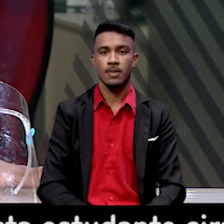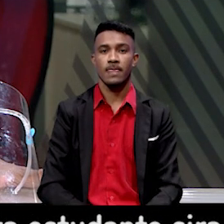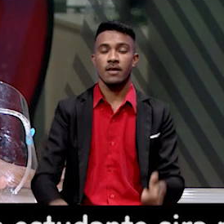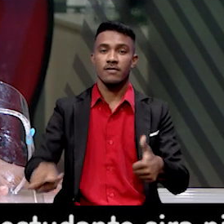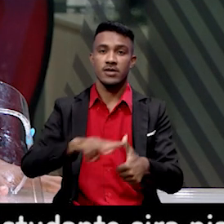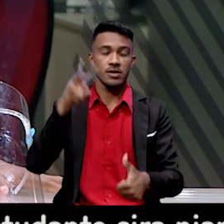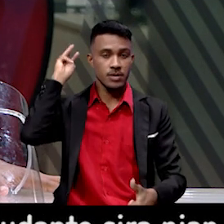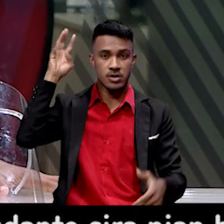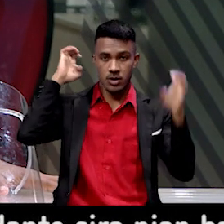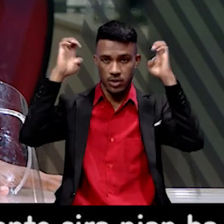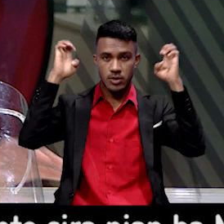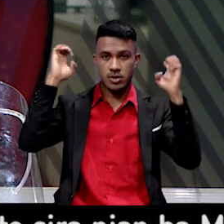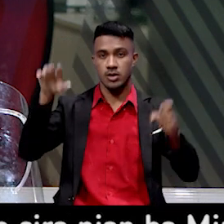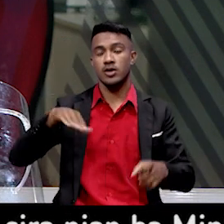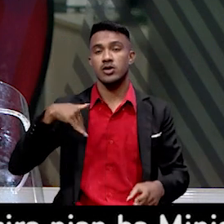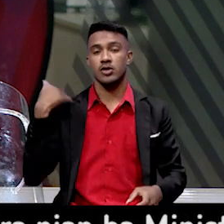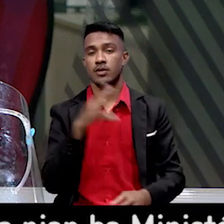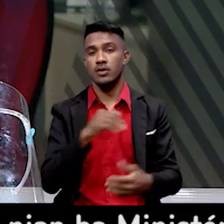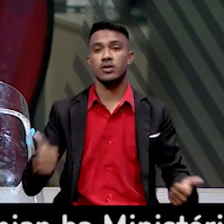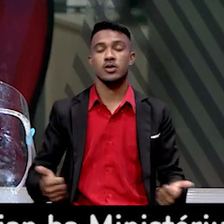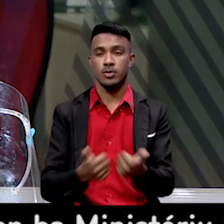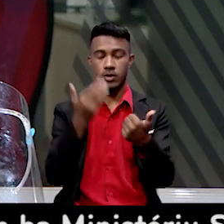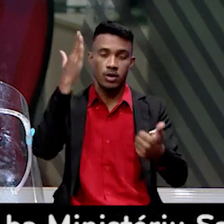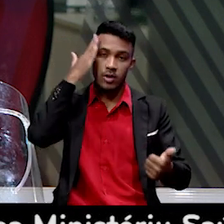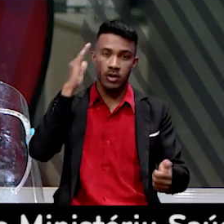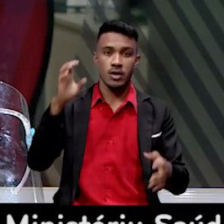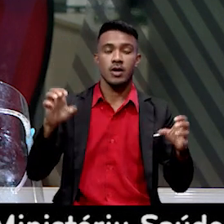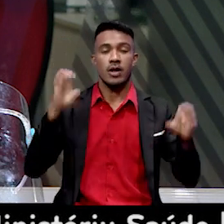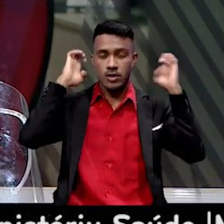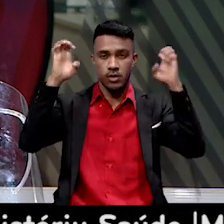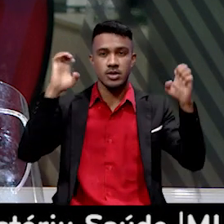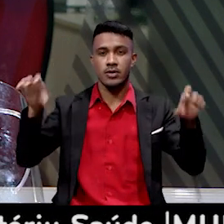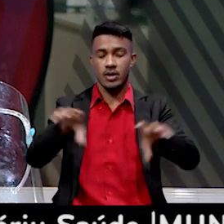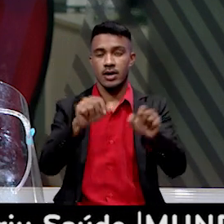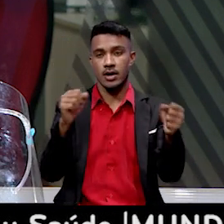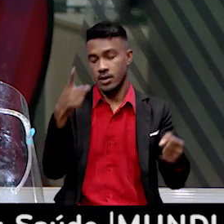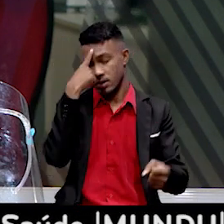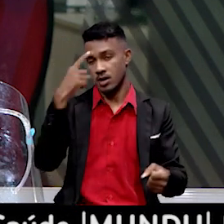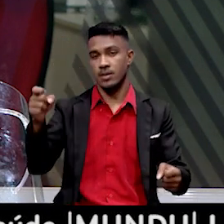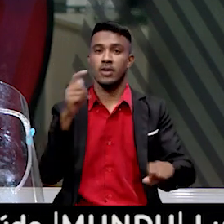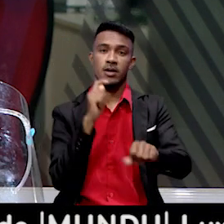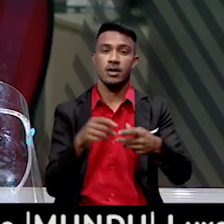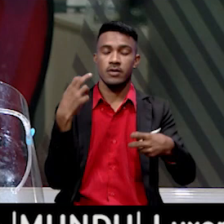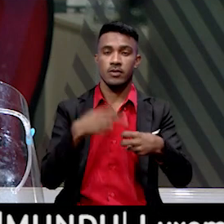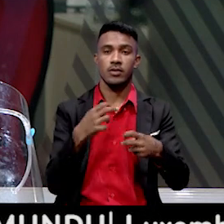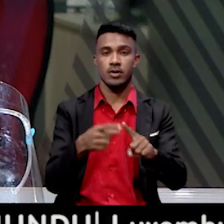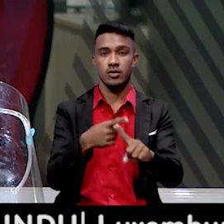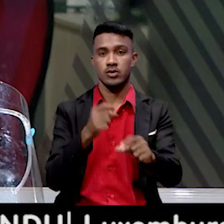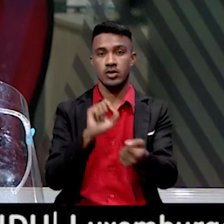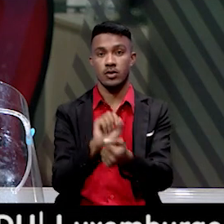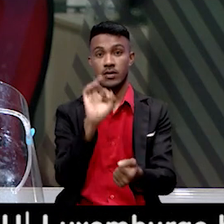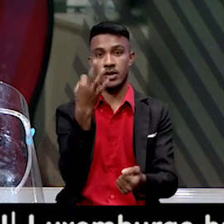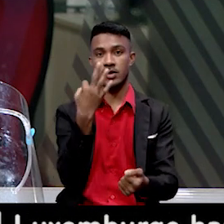Vice-ministro de Educação, Juventude e no Desporto reconhece durante nesse setor educação a aula do UNDIEC, também impacto russo COVID-19.